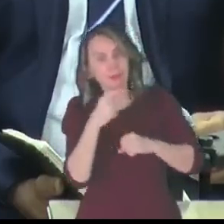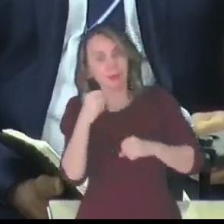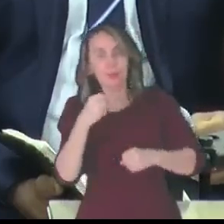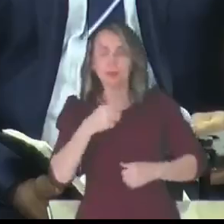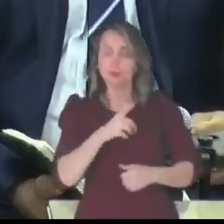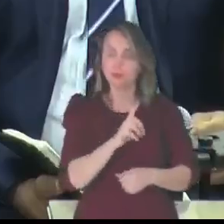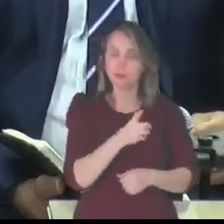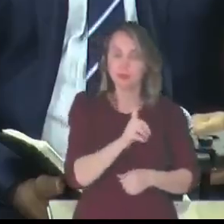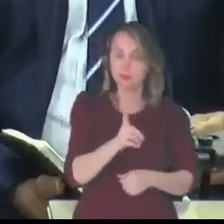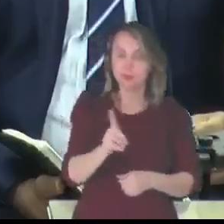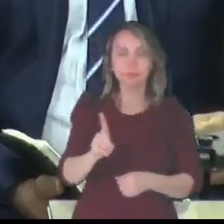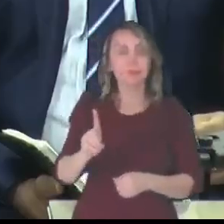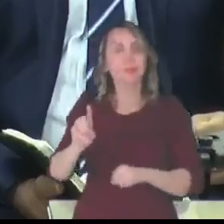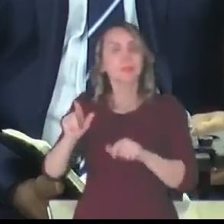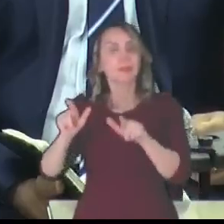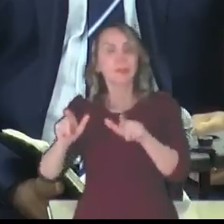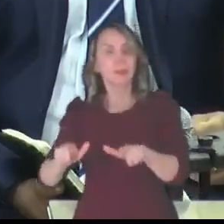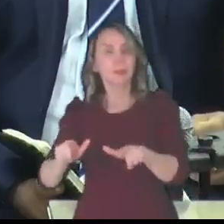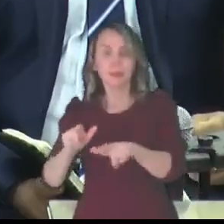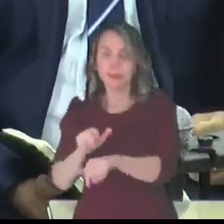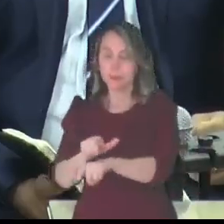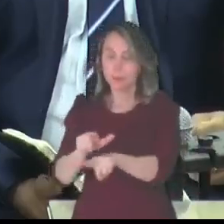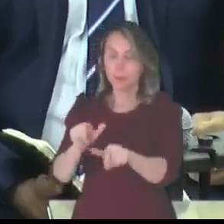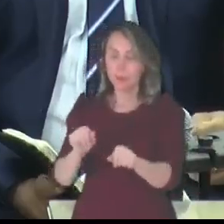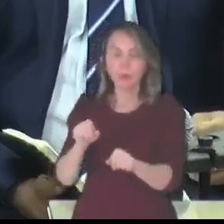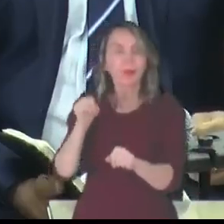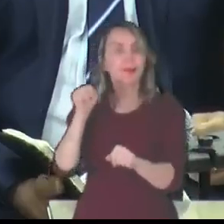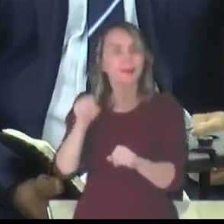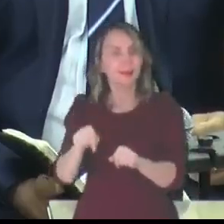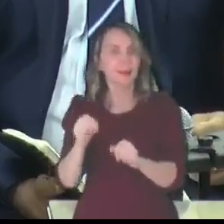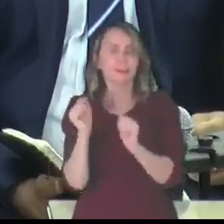deserto e ali fazer o quê irmãos